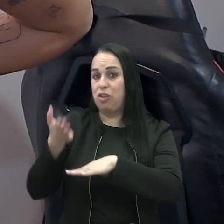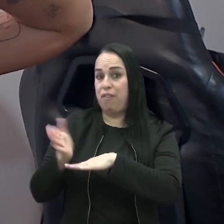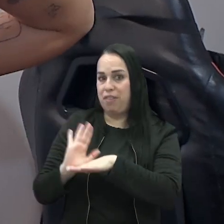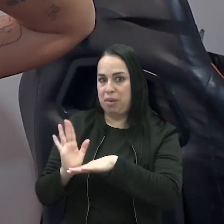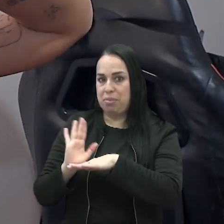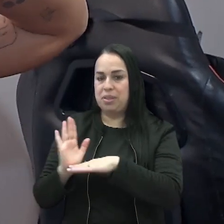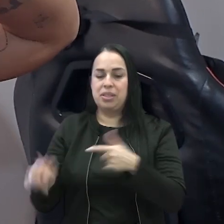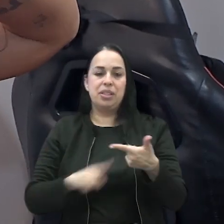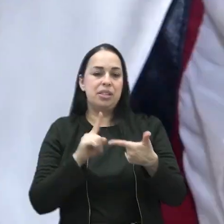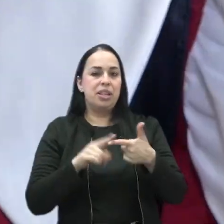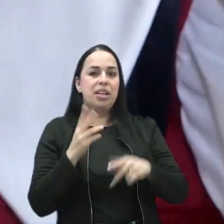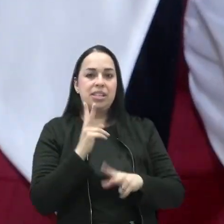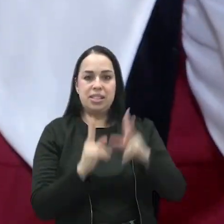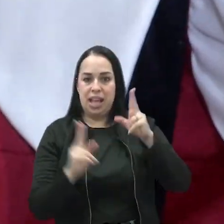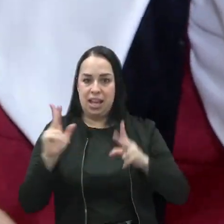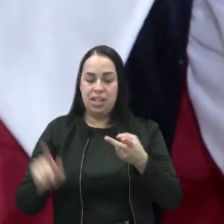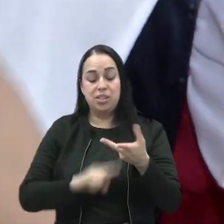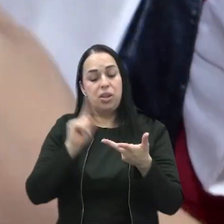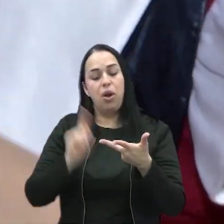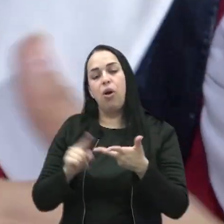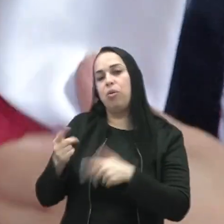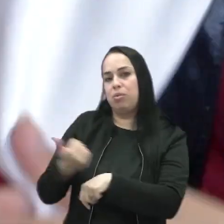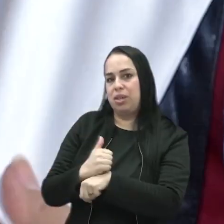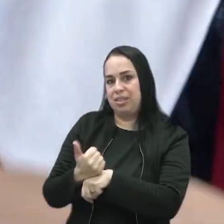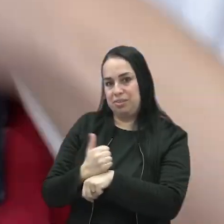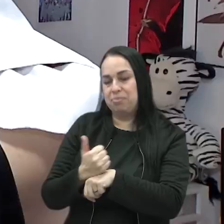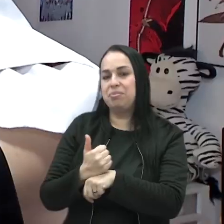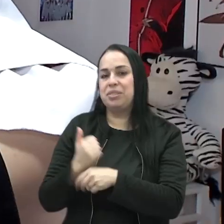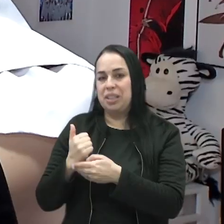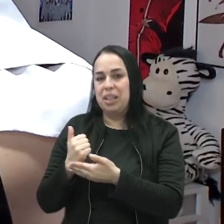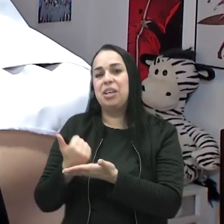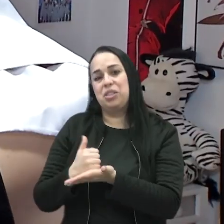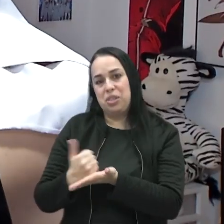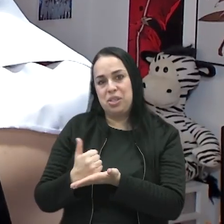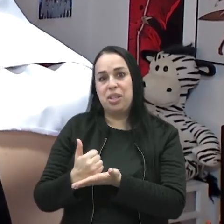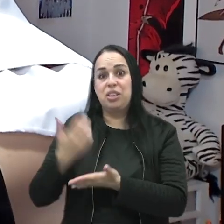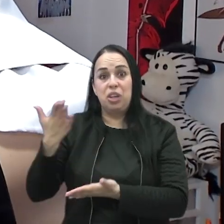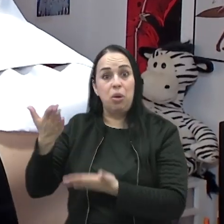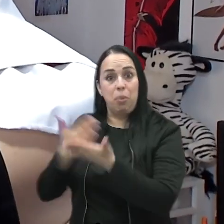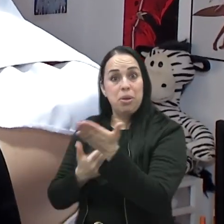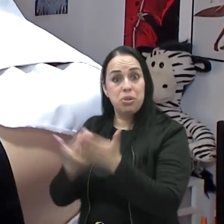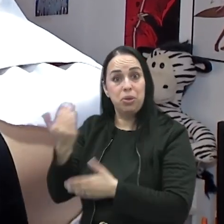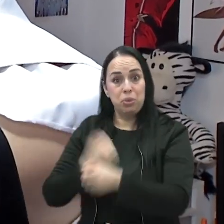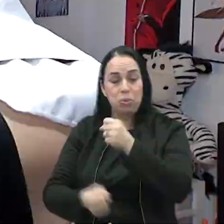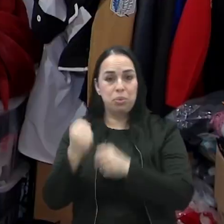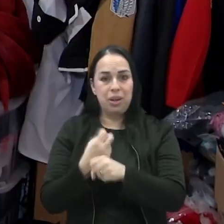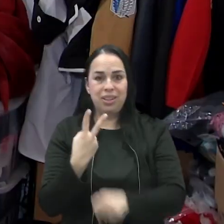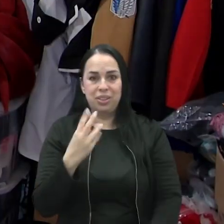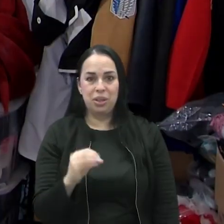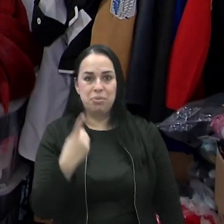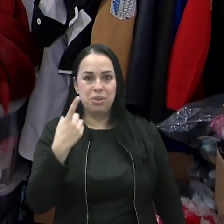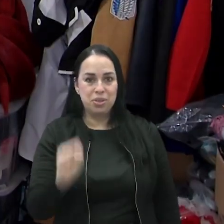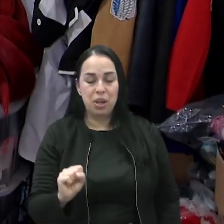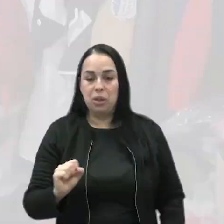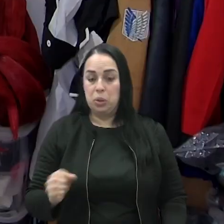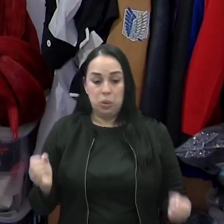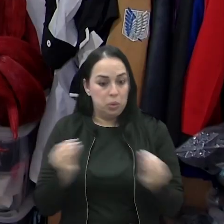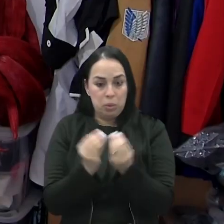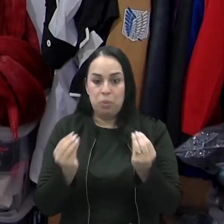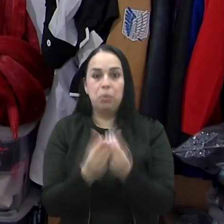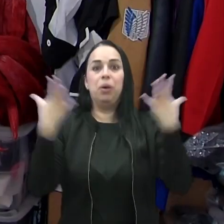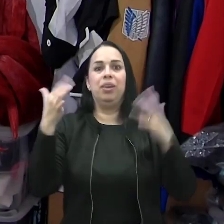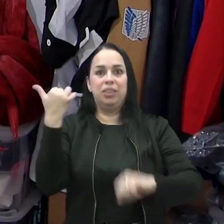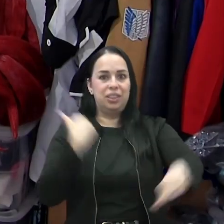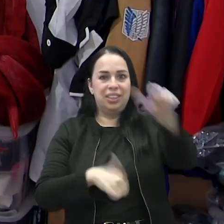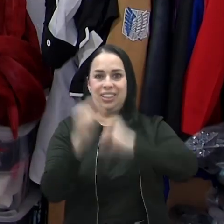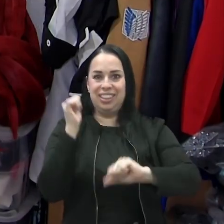personagem de filmes, séries, jogos ou animes vem desde 2018. E como mágica,